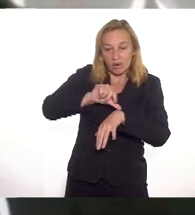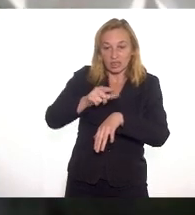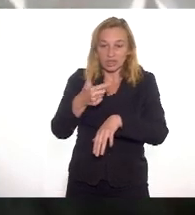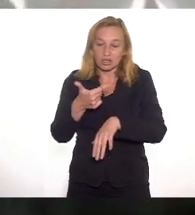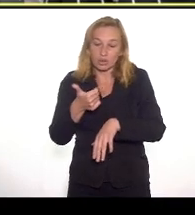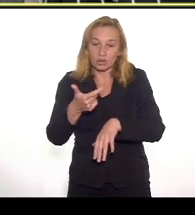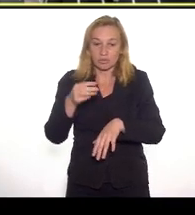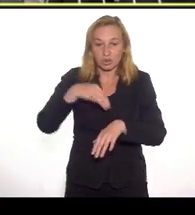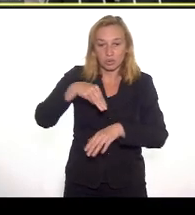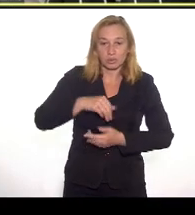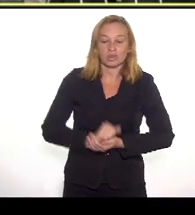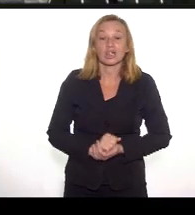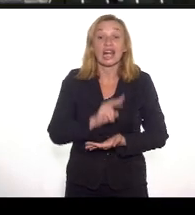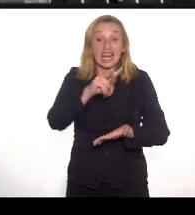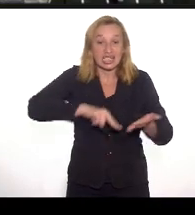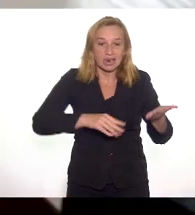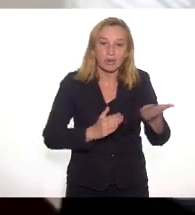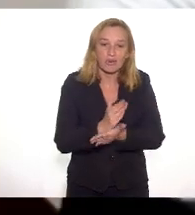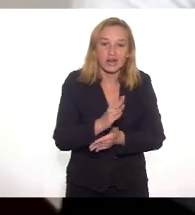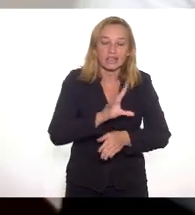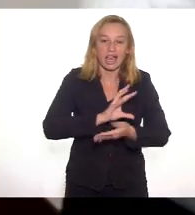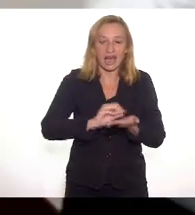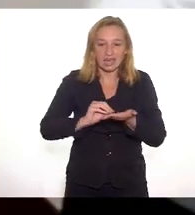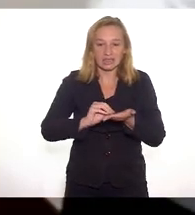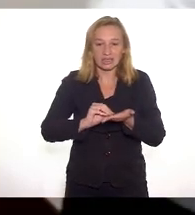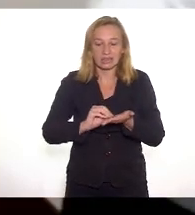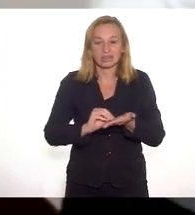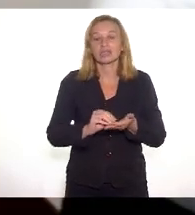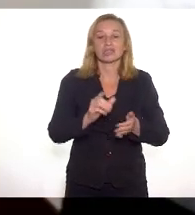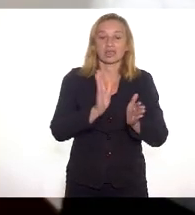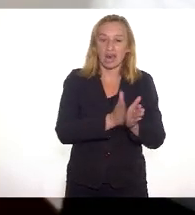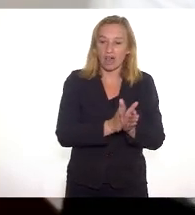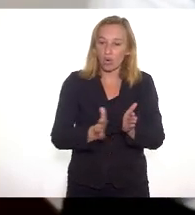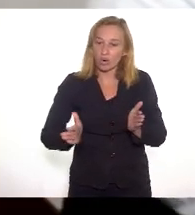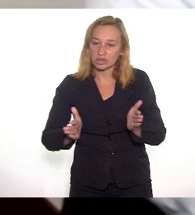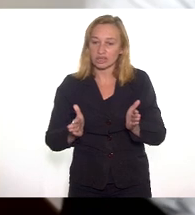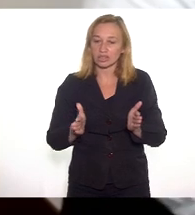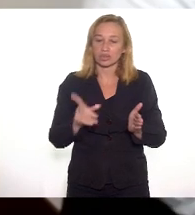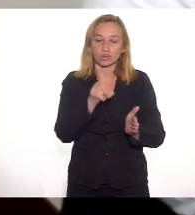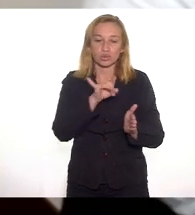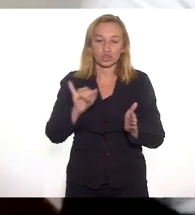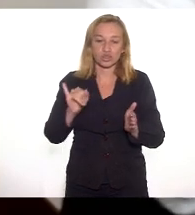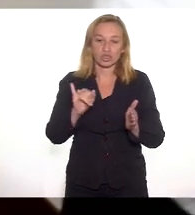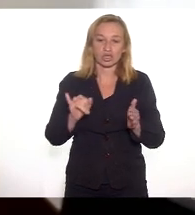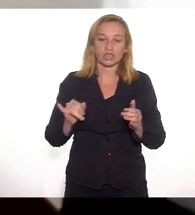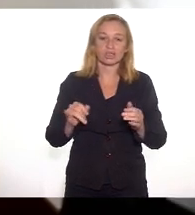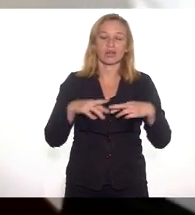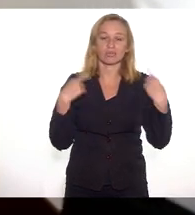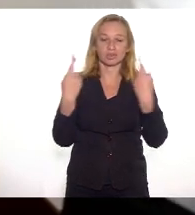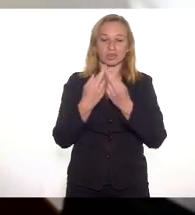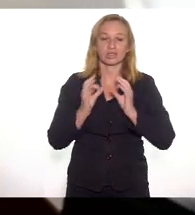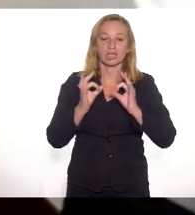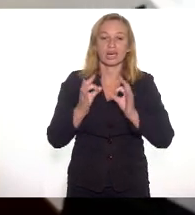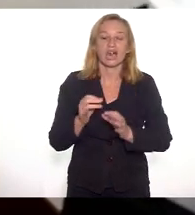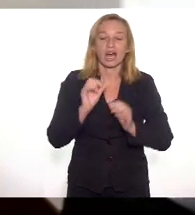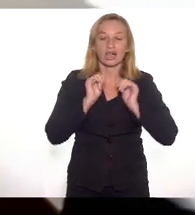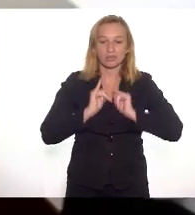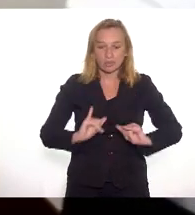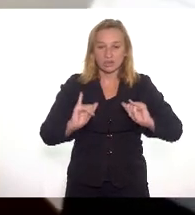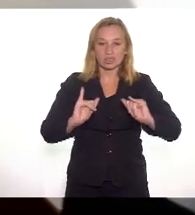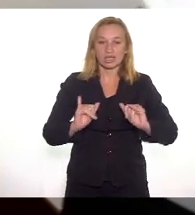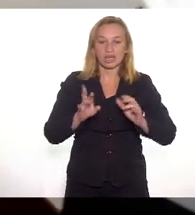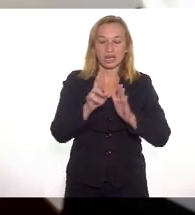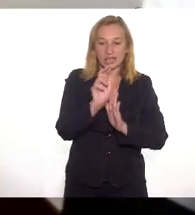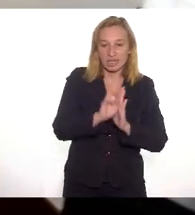minutos. Lida e aprovada a ata, passa-se a ordem do dia da sessão ordinária. Anuncio, redação